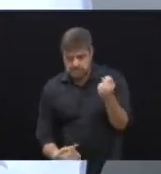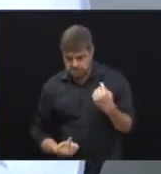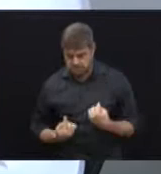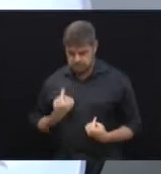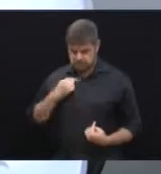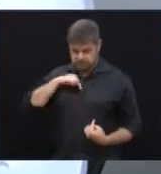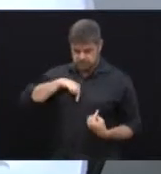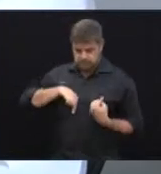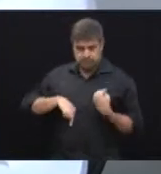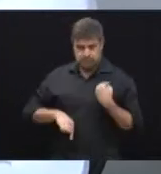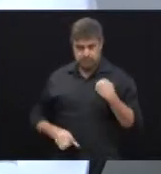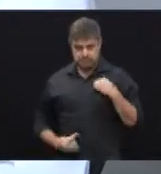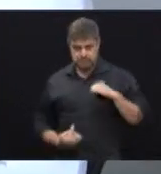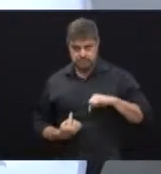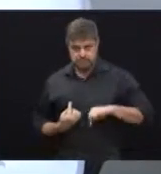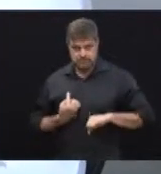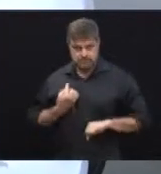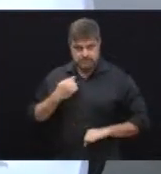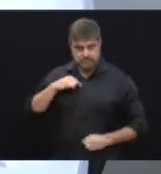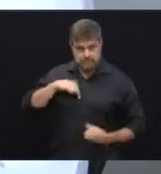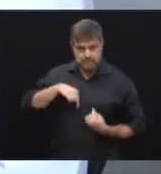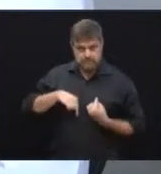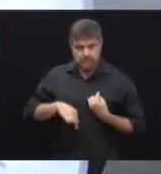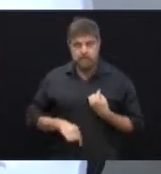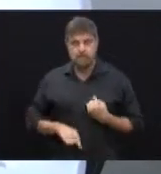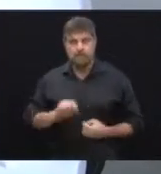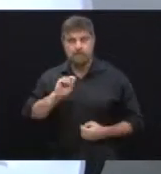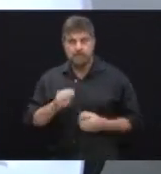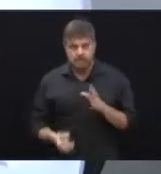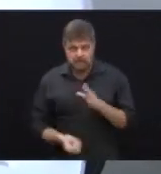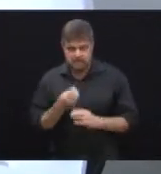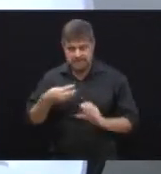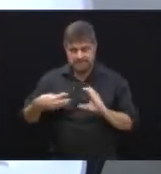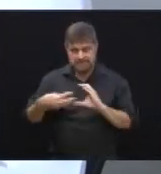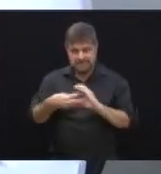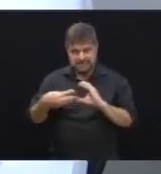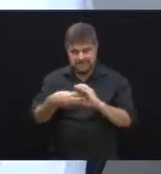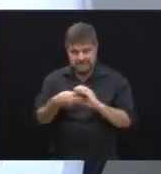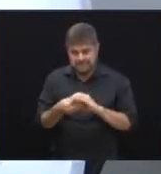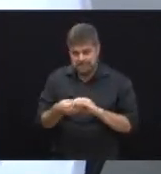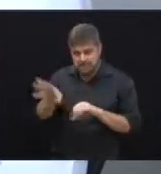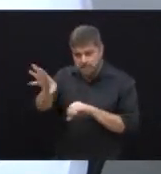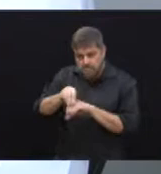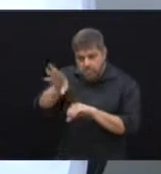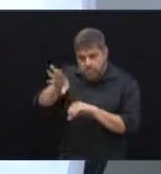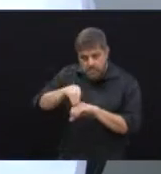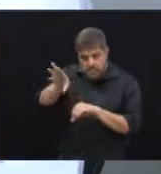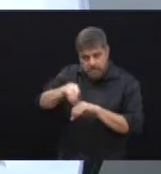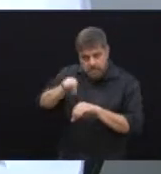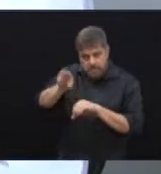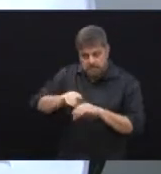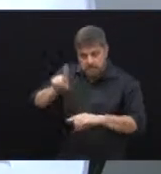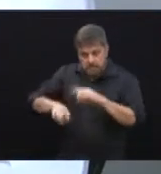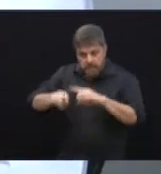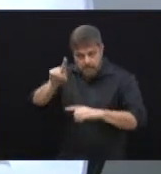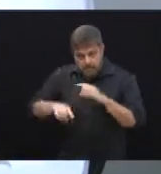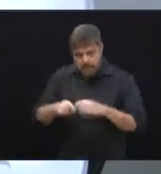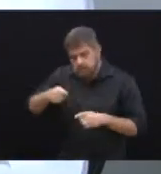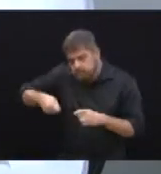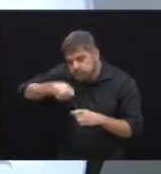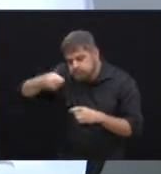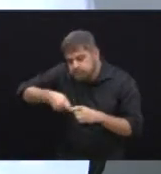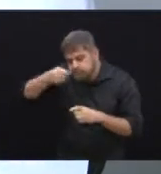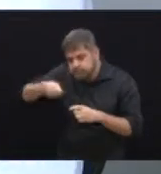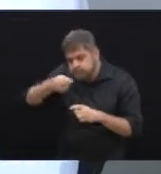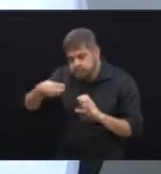onde corre sangue. O sangue corre no corpo todo. Aí uma vez que essas células, vamos dizer, se alimentam desses nutrientes que